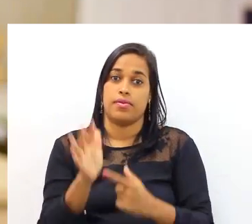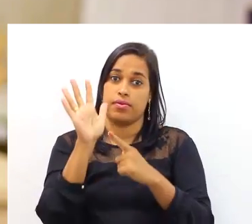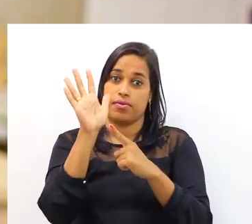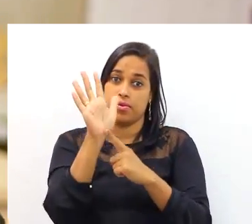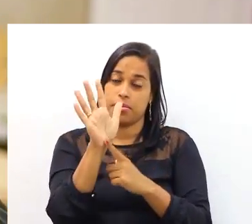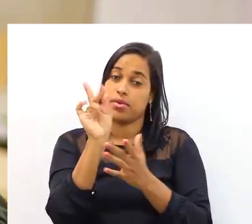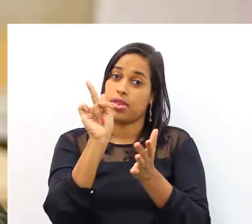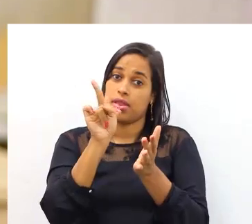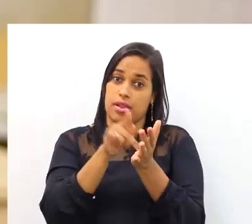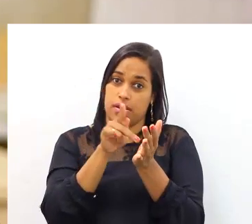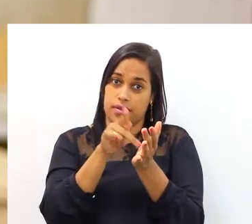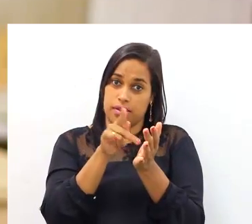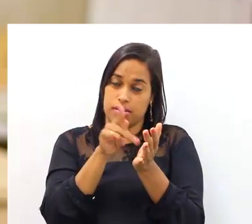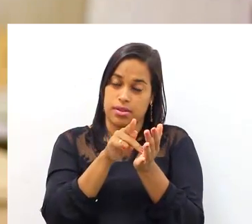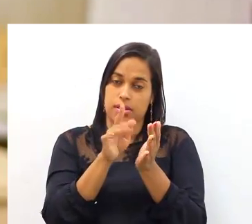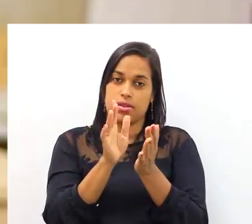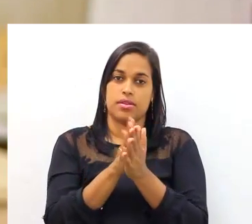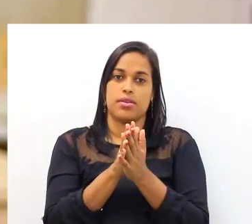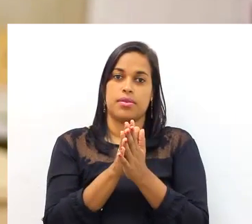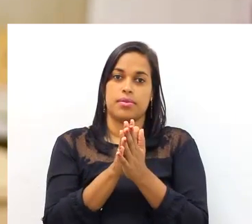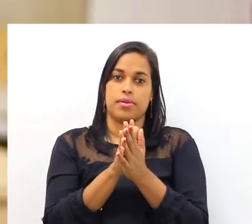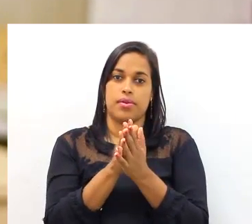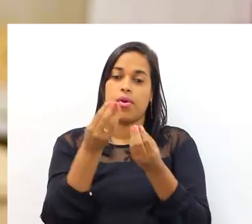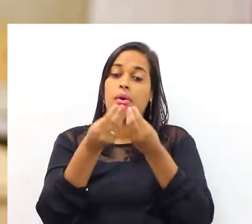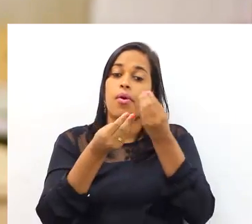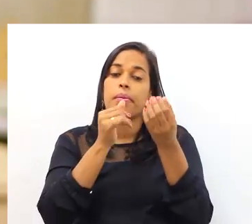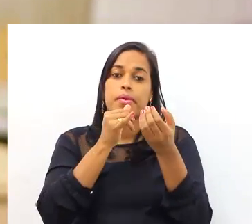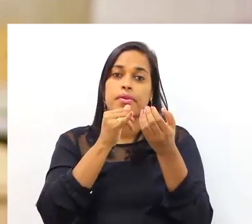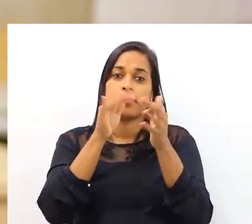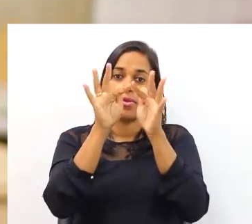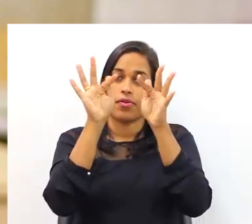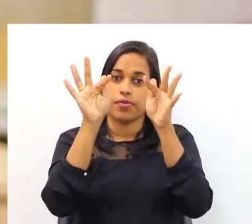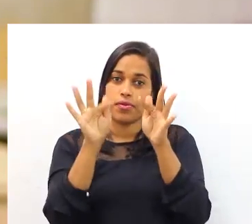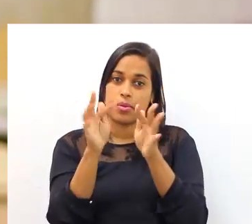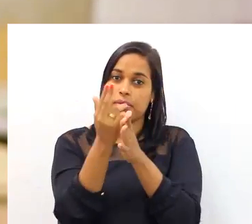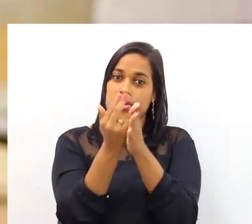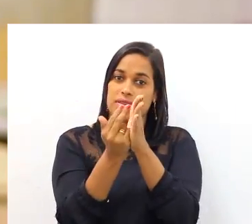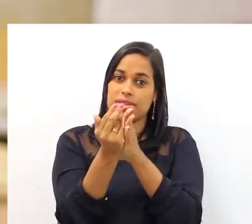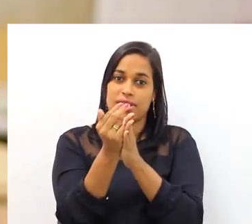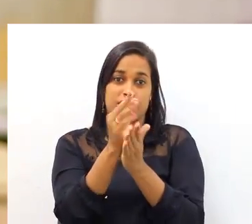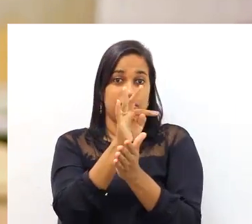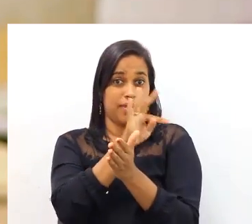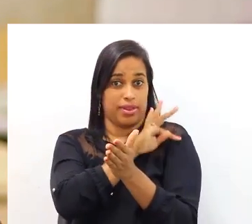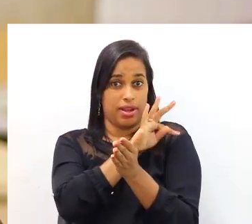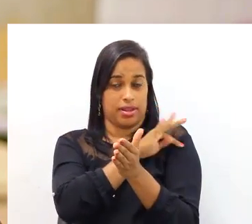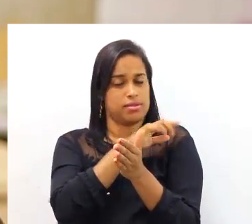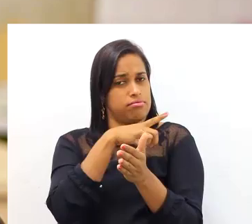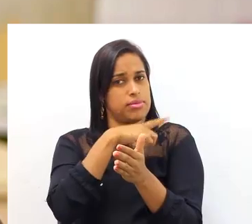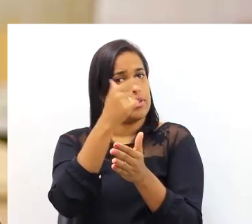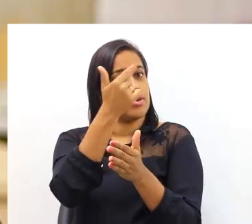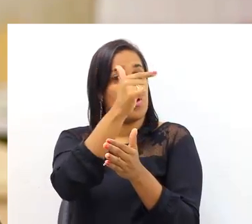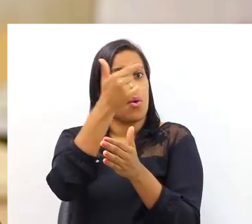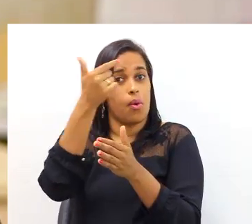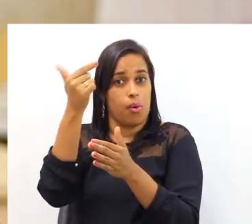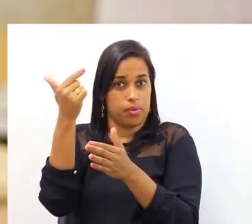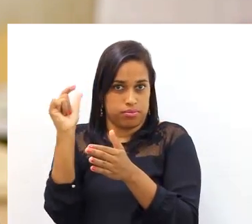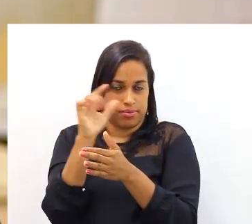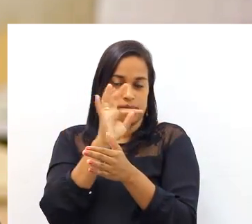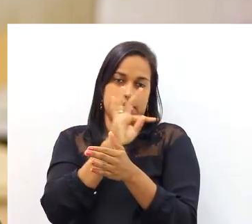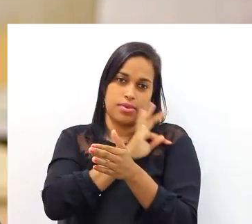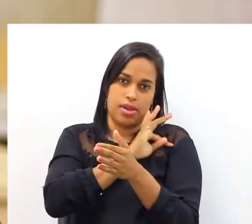Eu vou mostrar, na verdade, uma forma, uma técnica para desenhar que existem outros tipos de